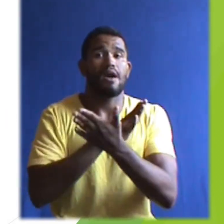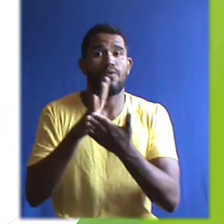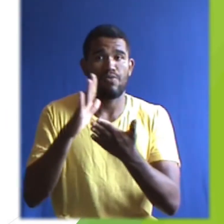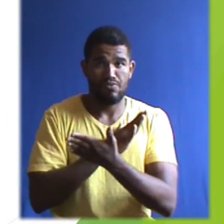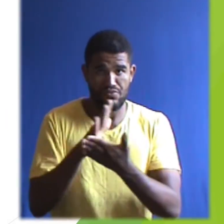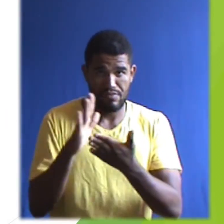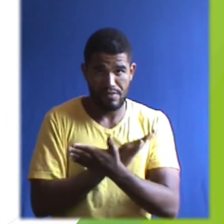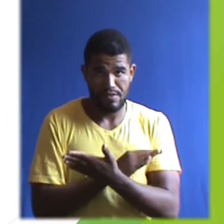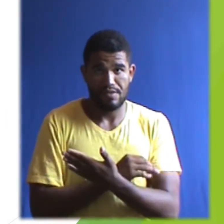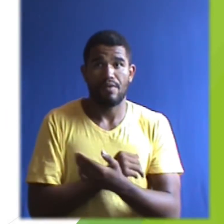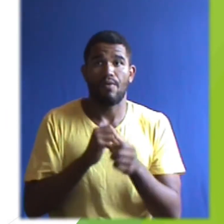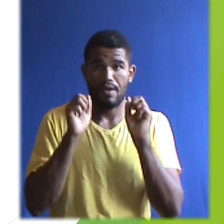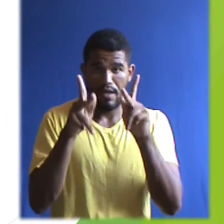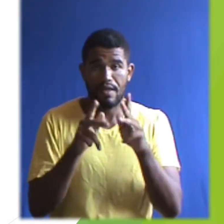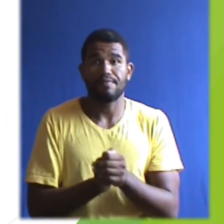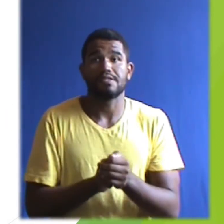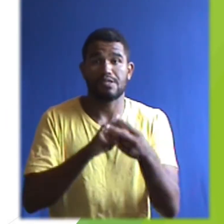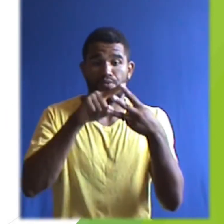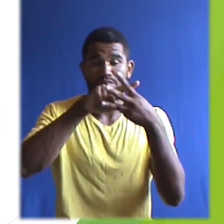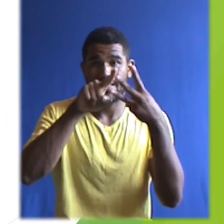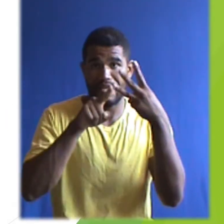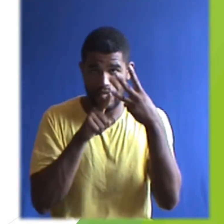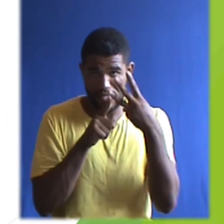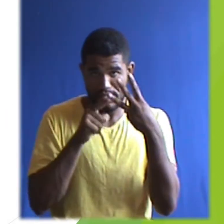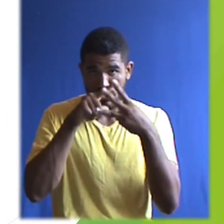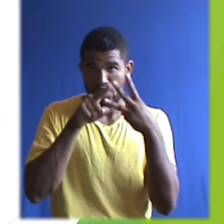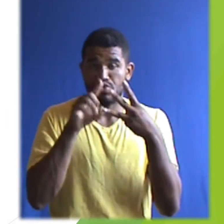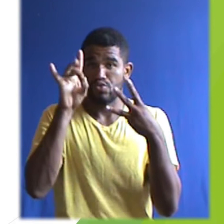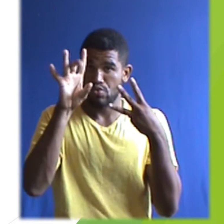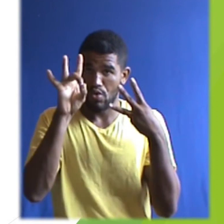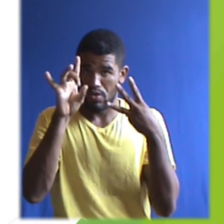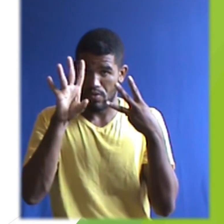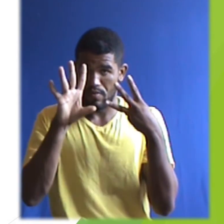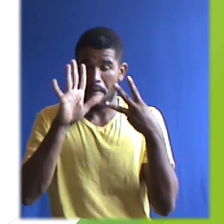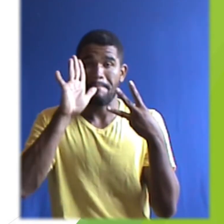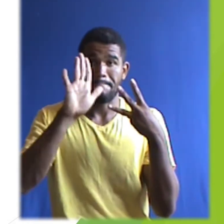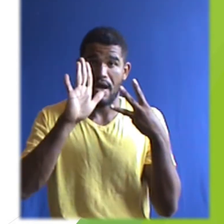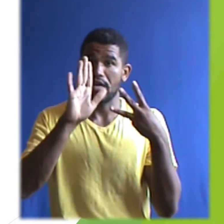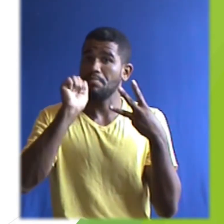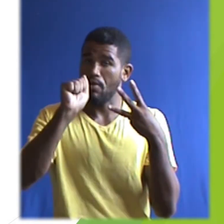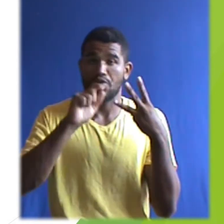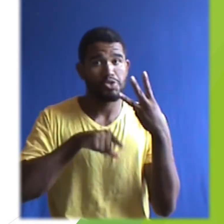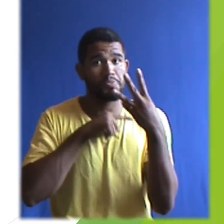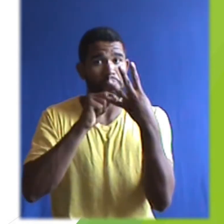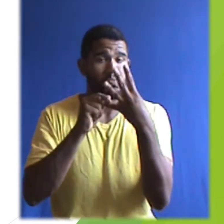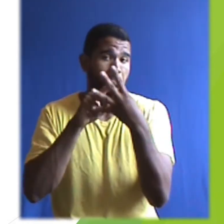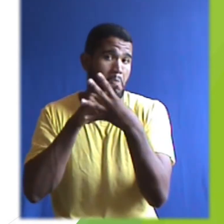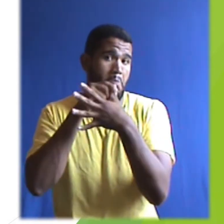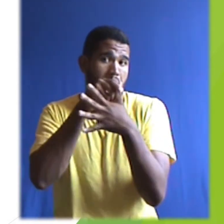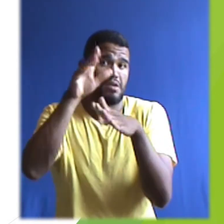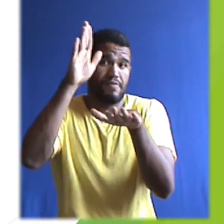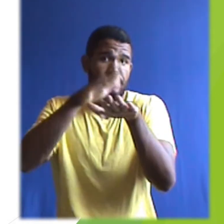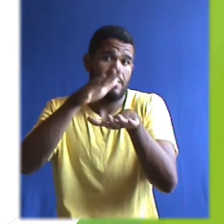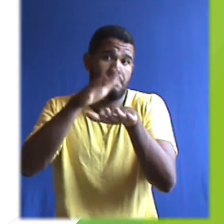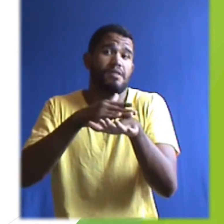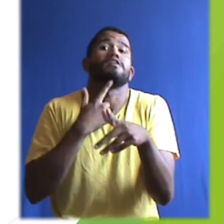gente acabaria burlando, né, os direitos autorais do escritor. Então, eu pensei, baseado na bibliografia básica